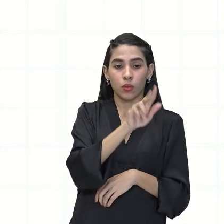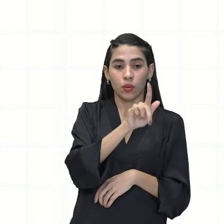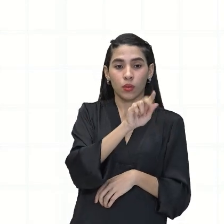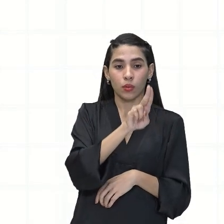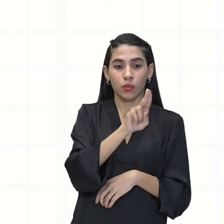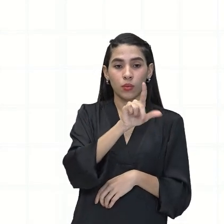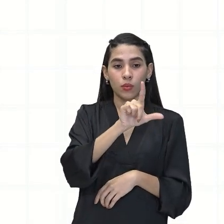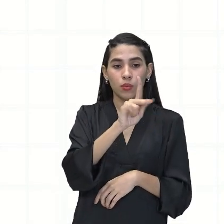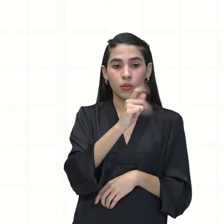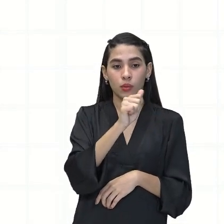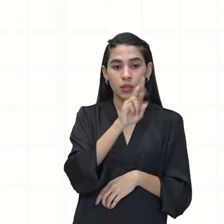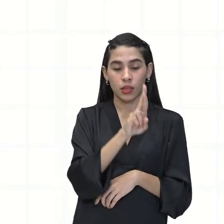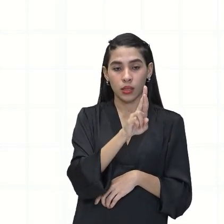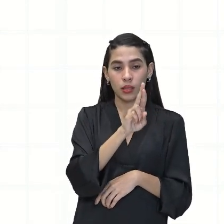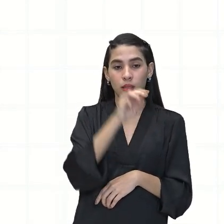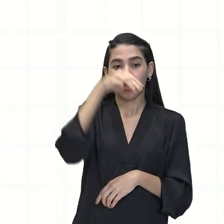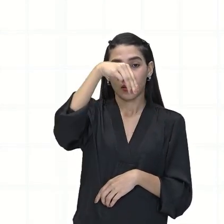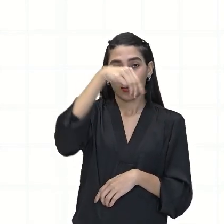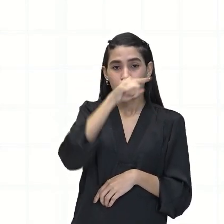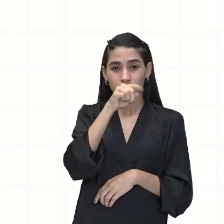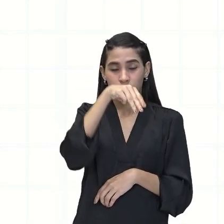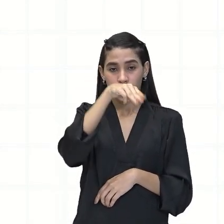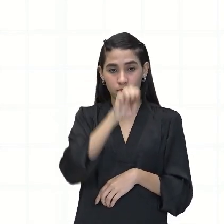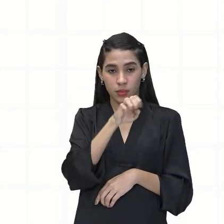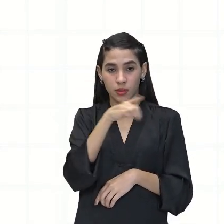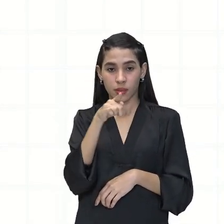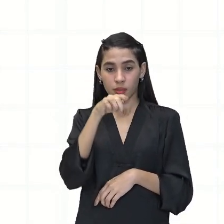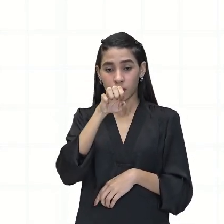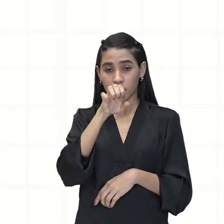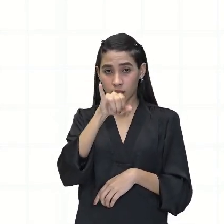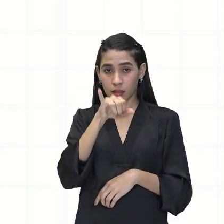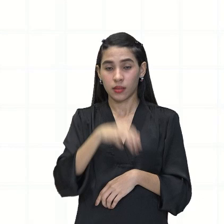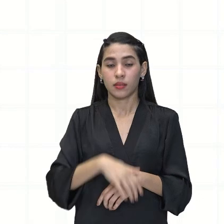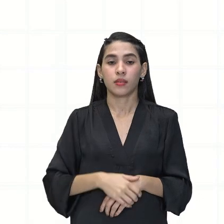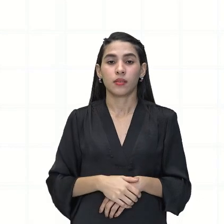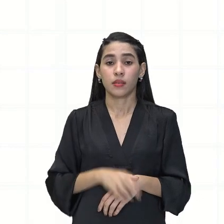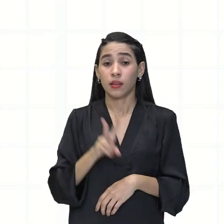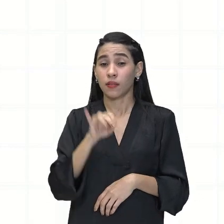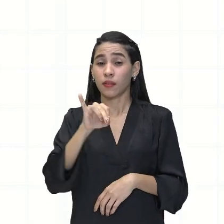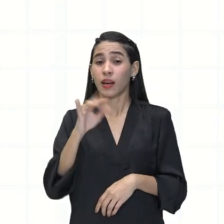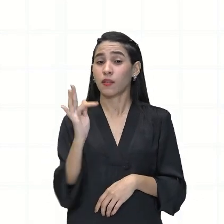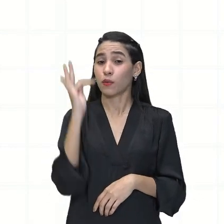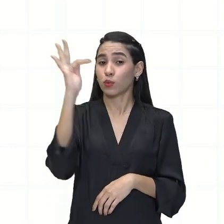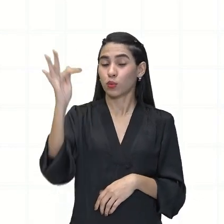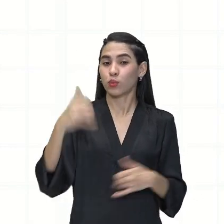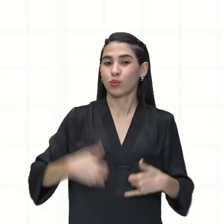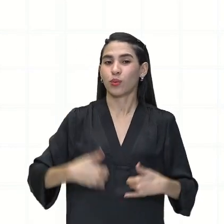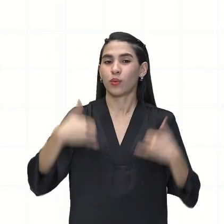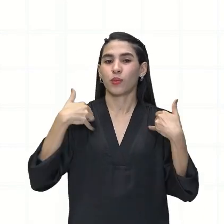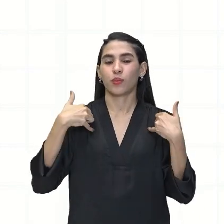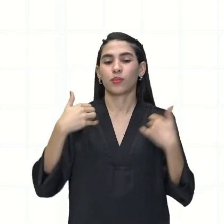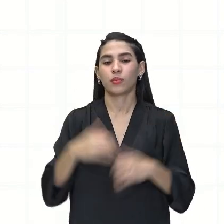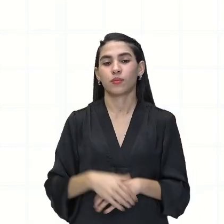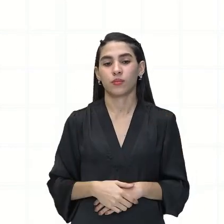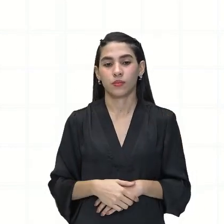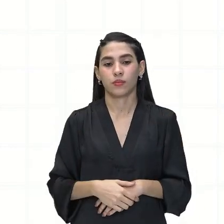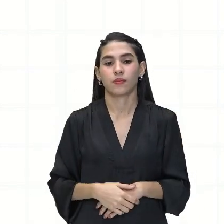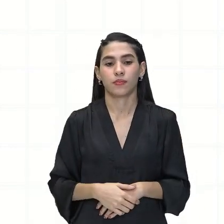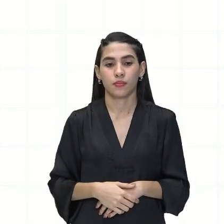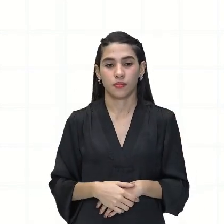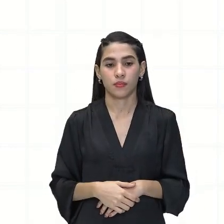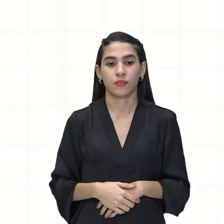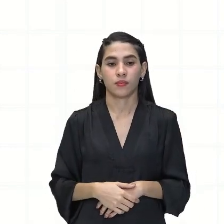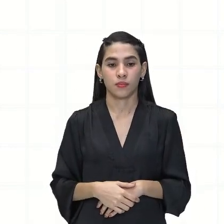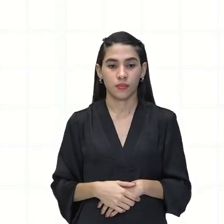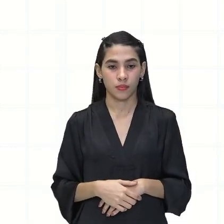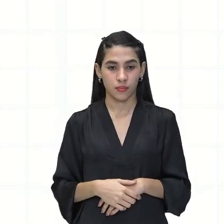Orgulhar-me-ei dos meus filhos. Então, ela vai ter orgulho dos filhos dela, né? Veja que está o quê? No futuro,